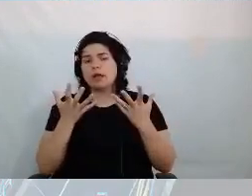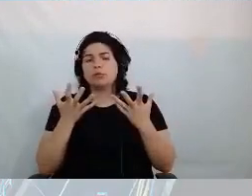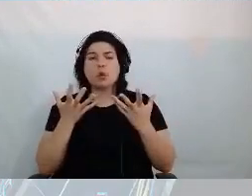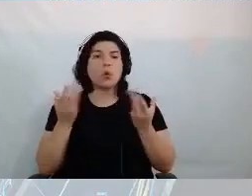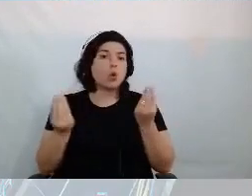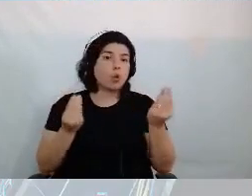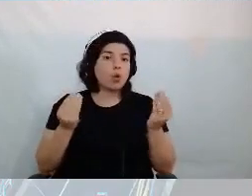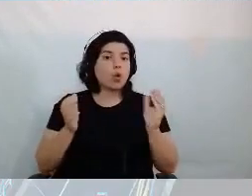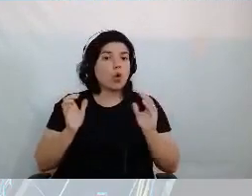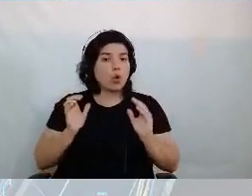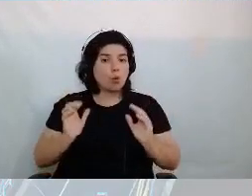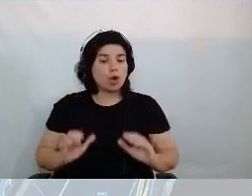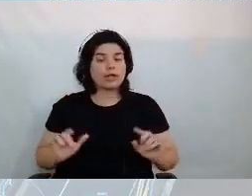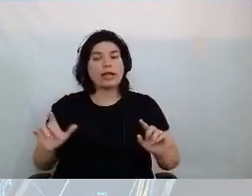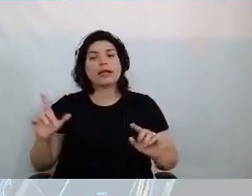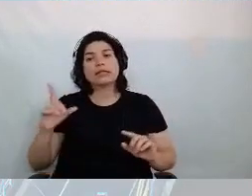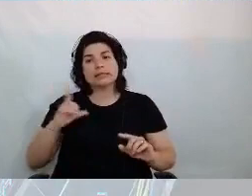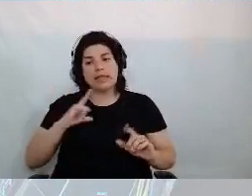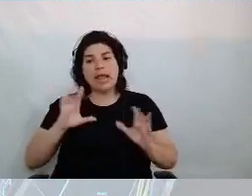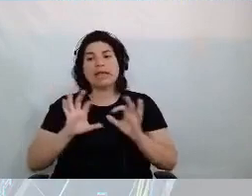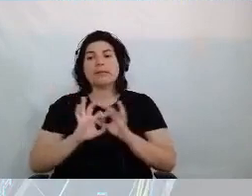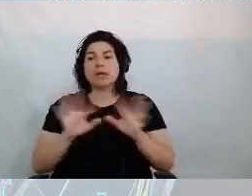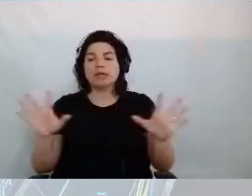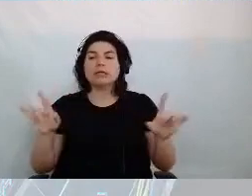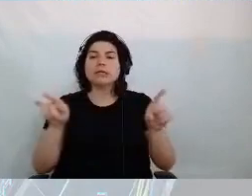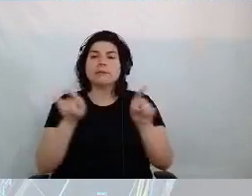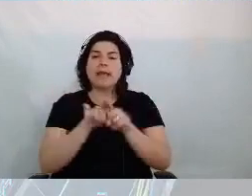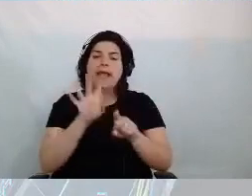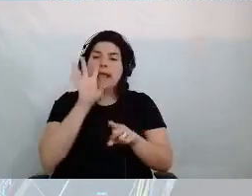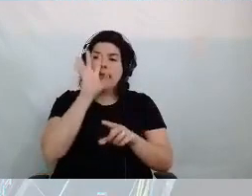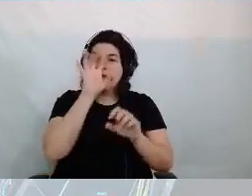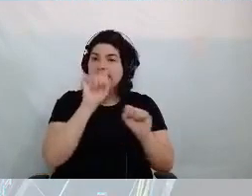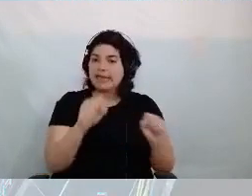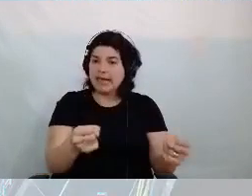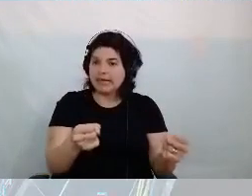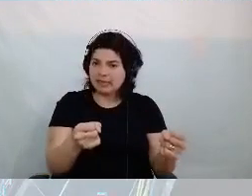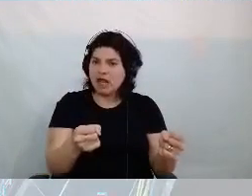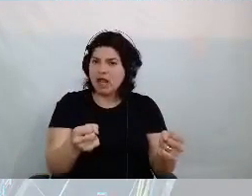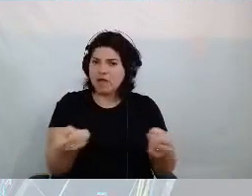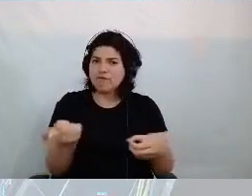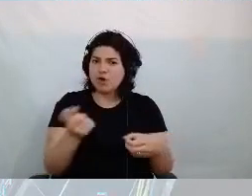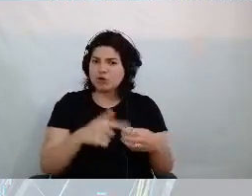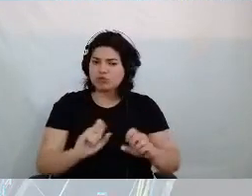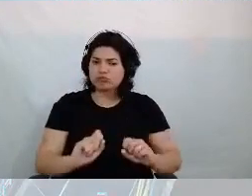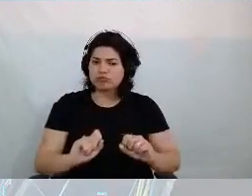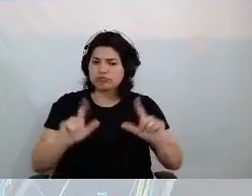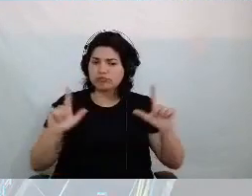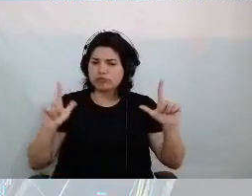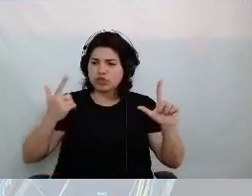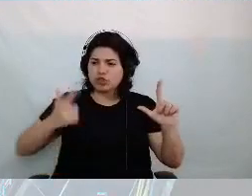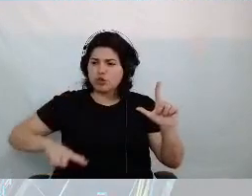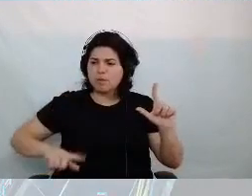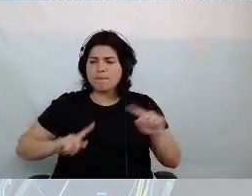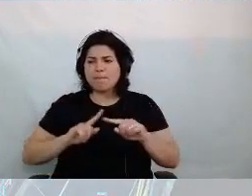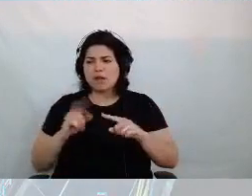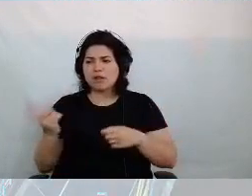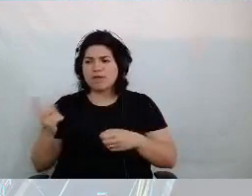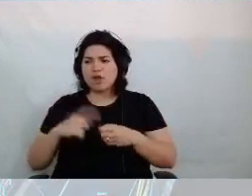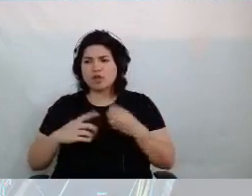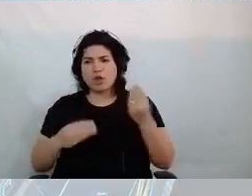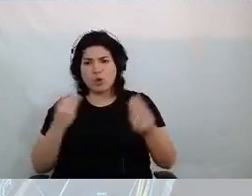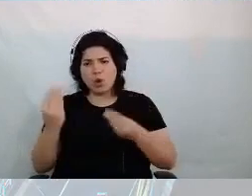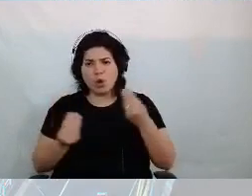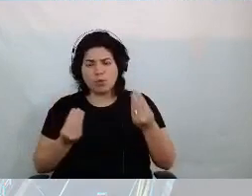com relação à disponibilidade e à resiliência. Chegou a restartar, mas como que foi a volta dela, a